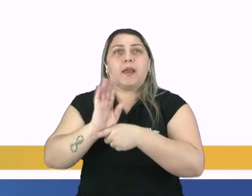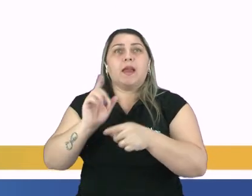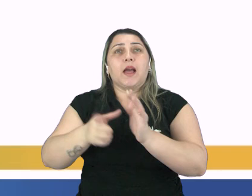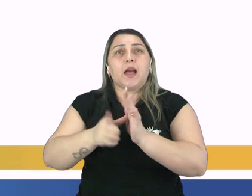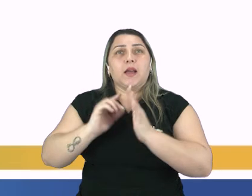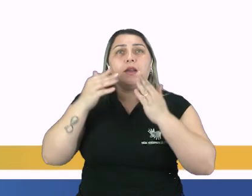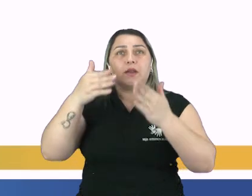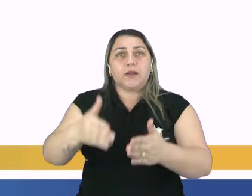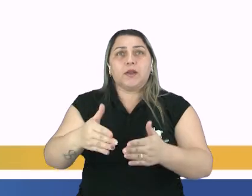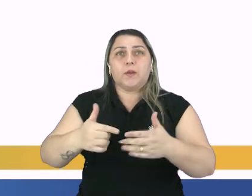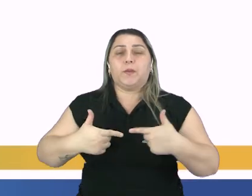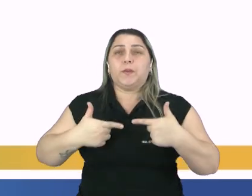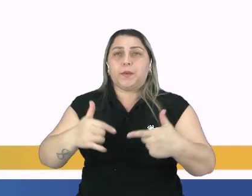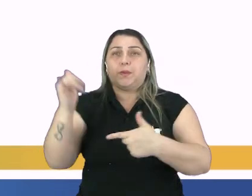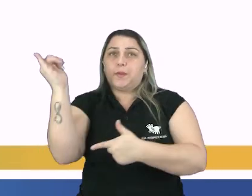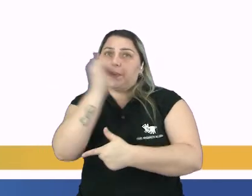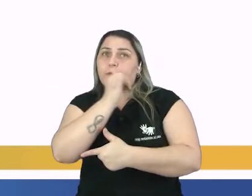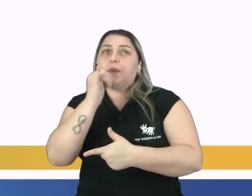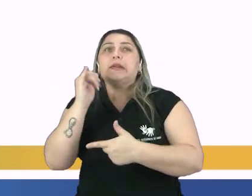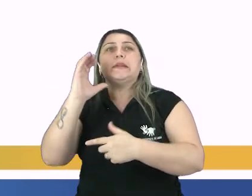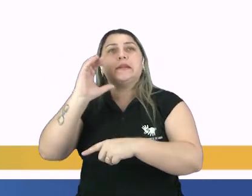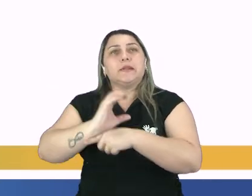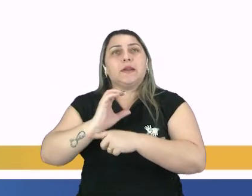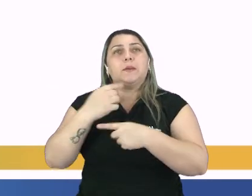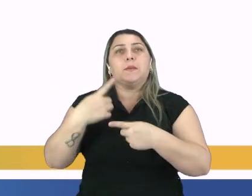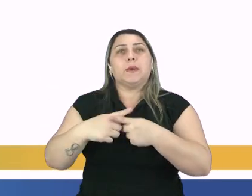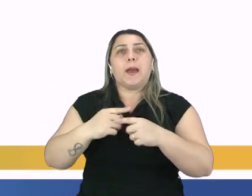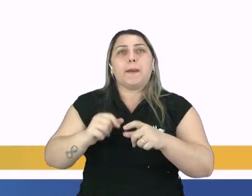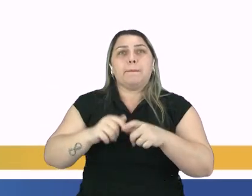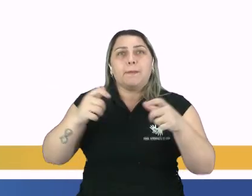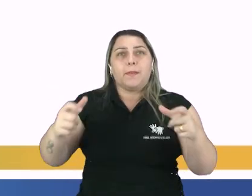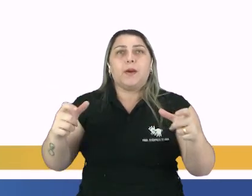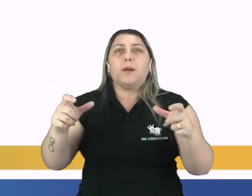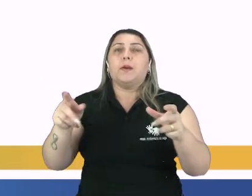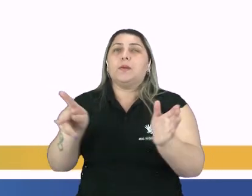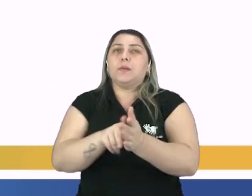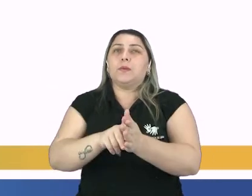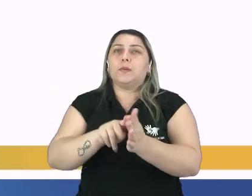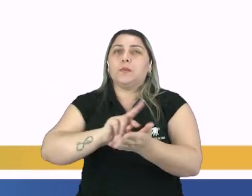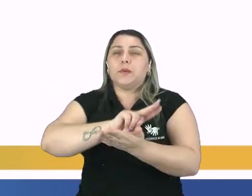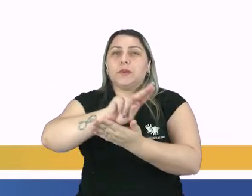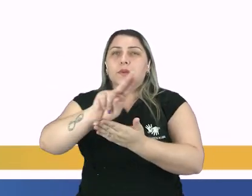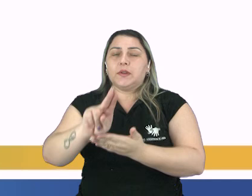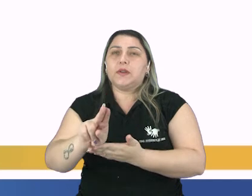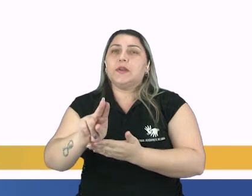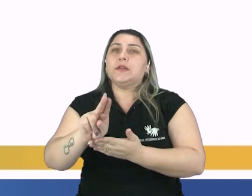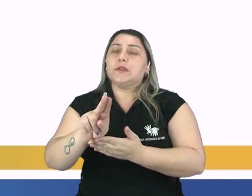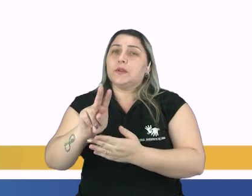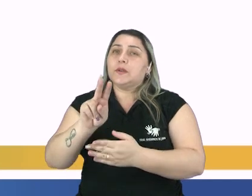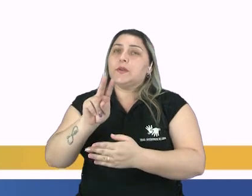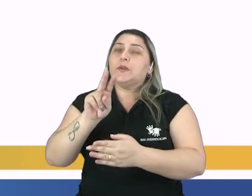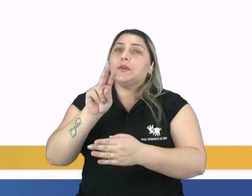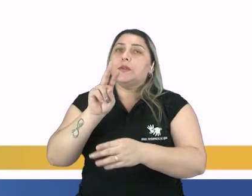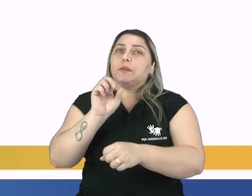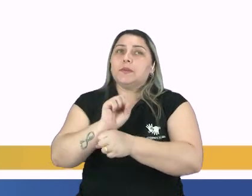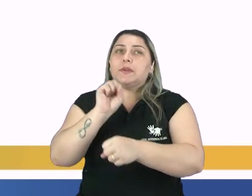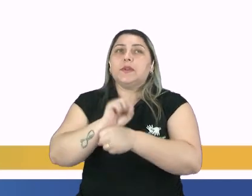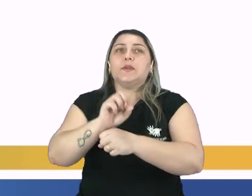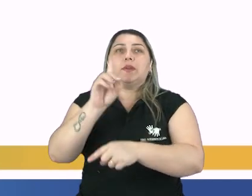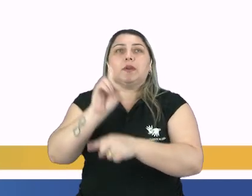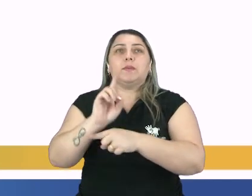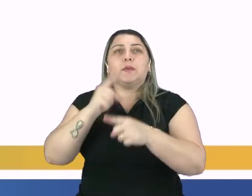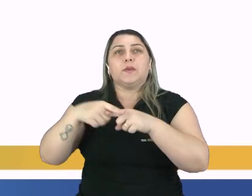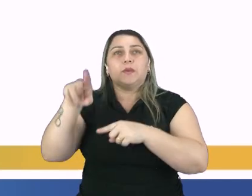Porque antes de vir foram lutar na Itália. C. Porque a maioria era composta por militares de reserva. Ou D.